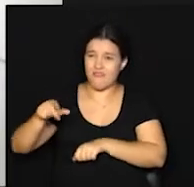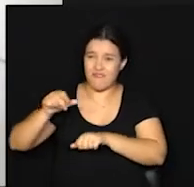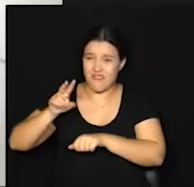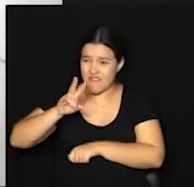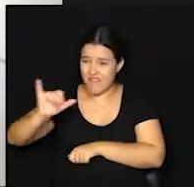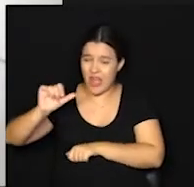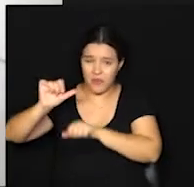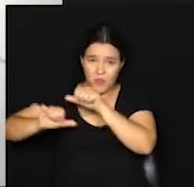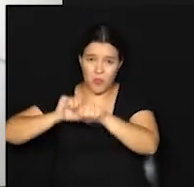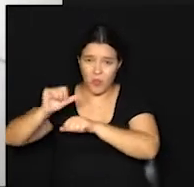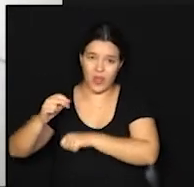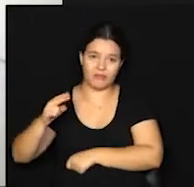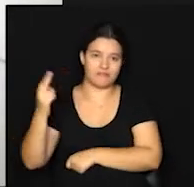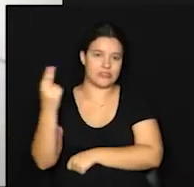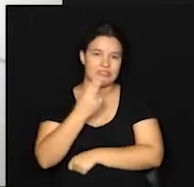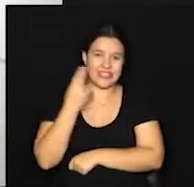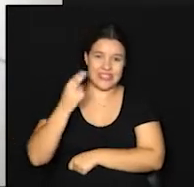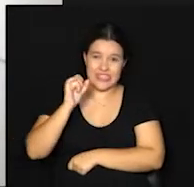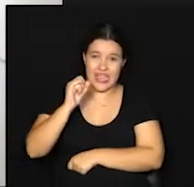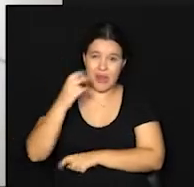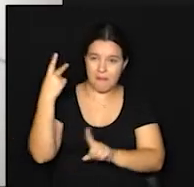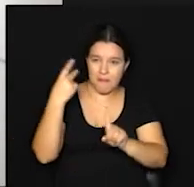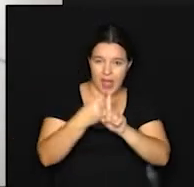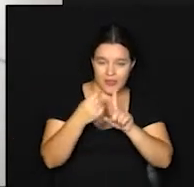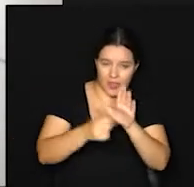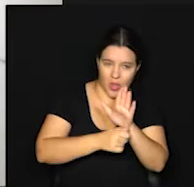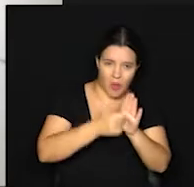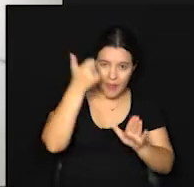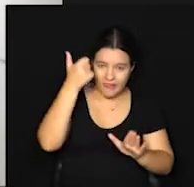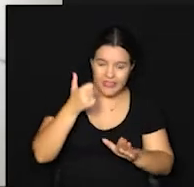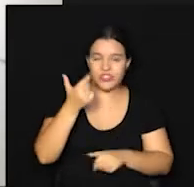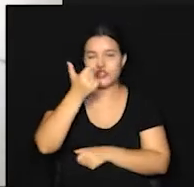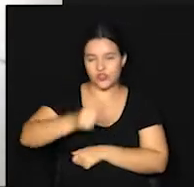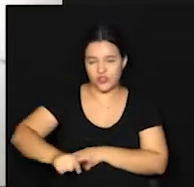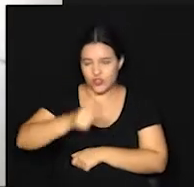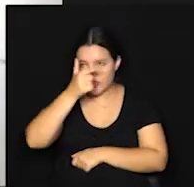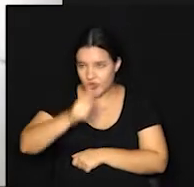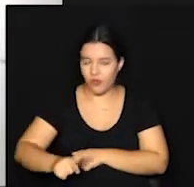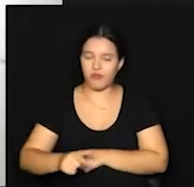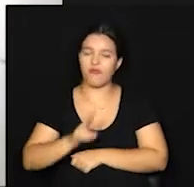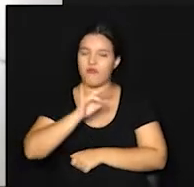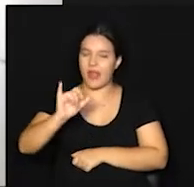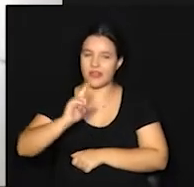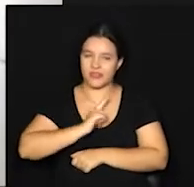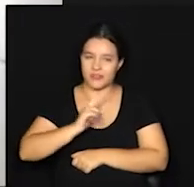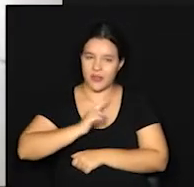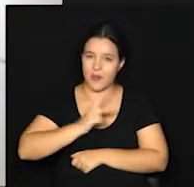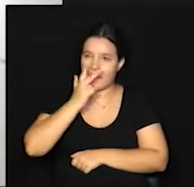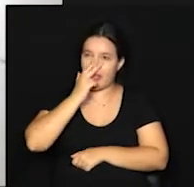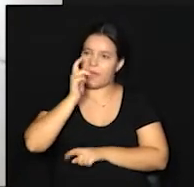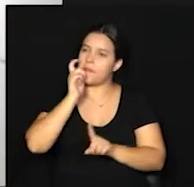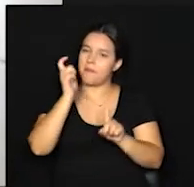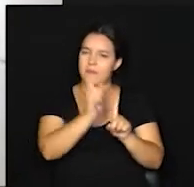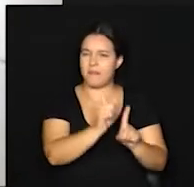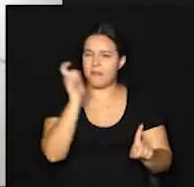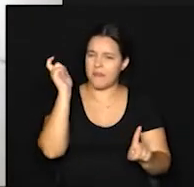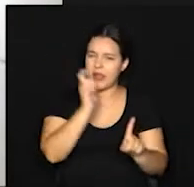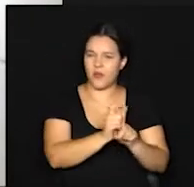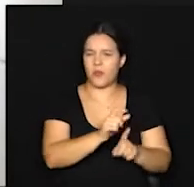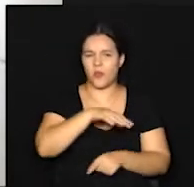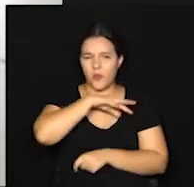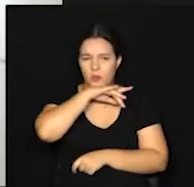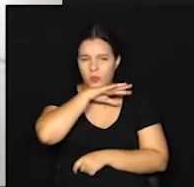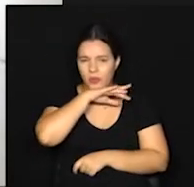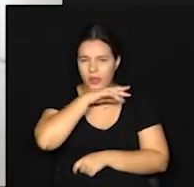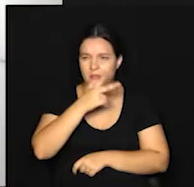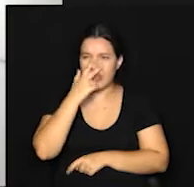pessoa te bateu uma vez, ela vai te bater de novo. A pessoa tá te diminuindo, tá fazendo